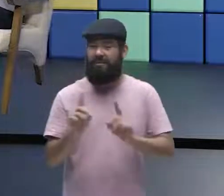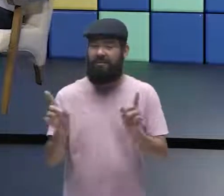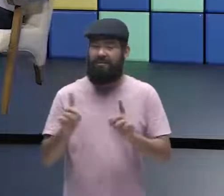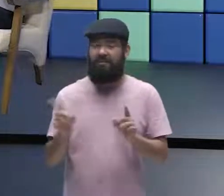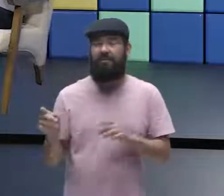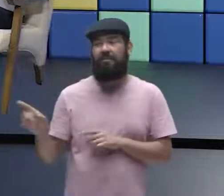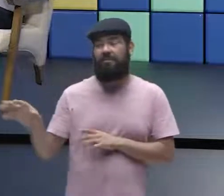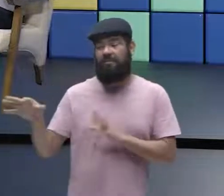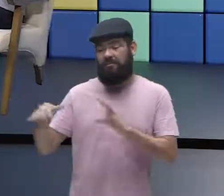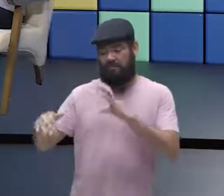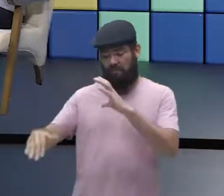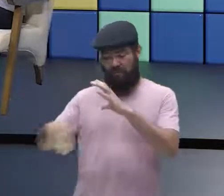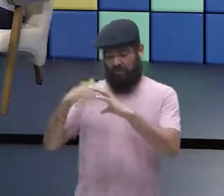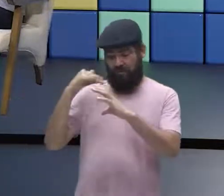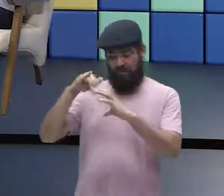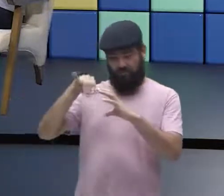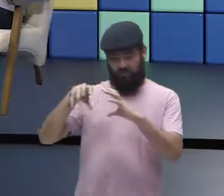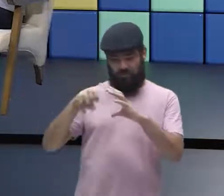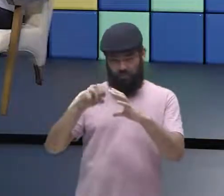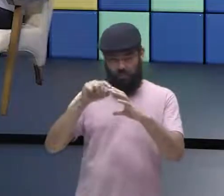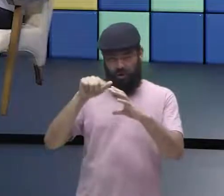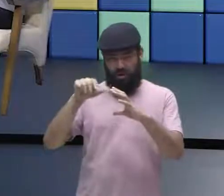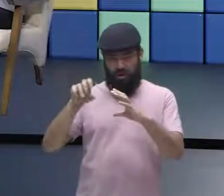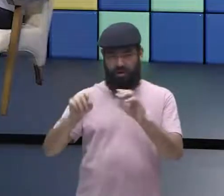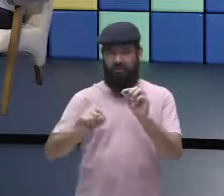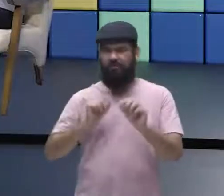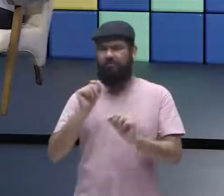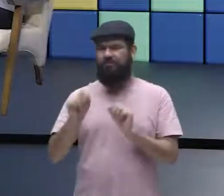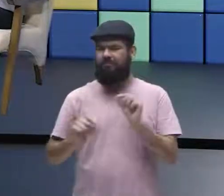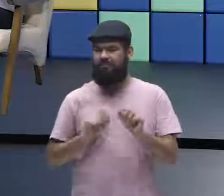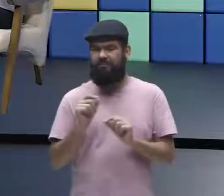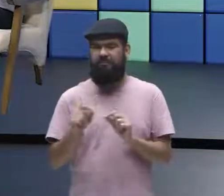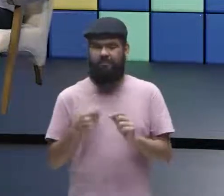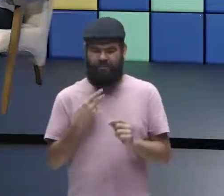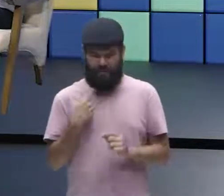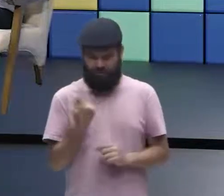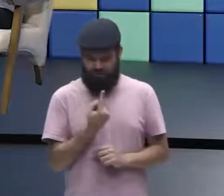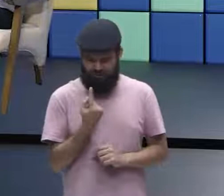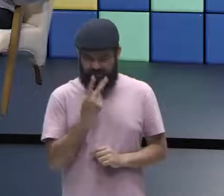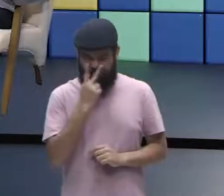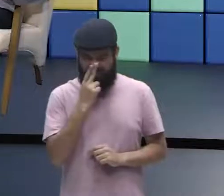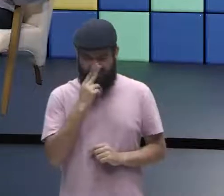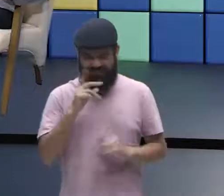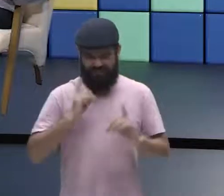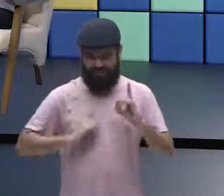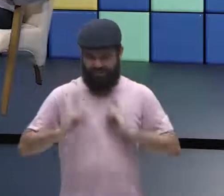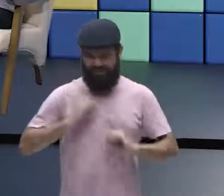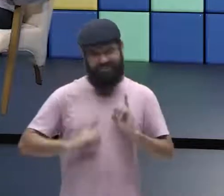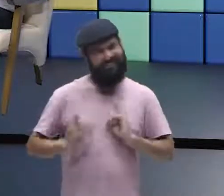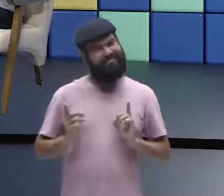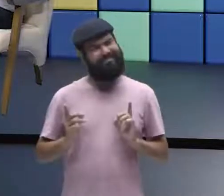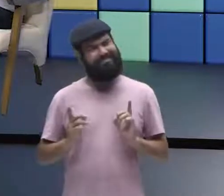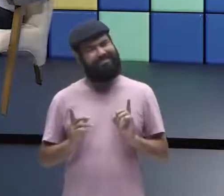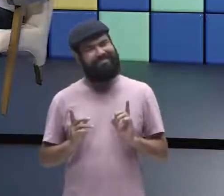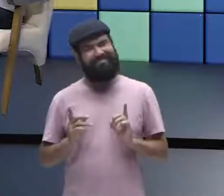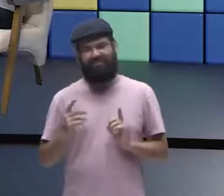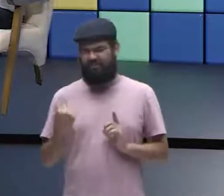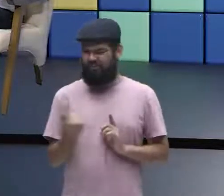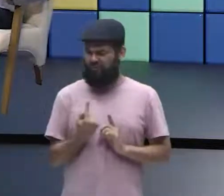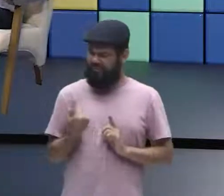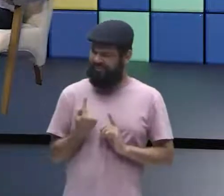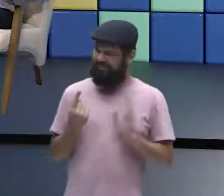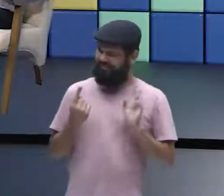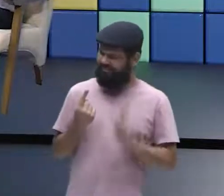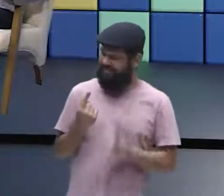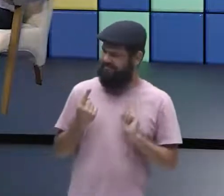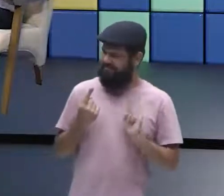do João Vitor, ele faz o seguinte, ó, mas quando ele passa muito tempo só, às vezes ele pensa que ele está em depressão, né? Assim, se recolhendo ali, ficando